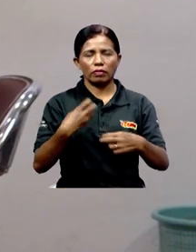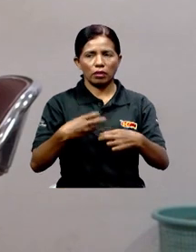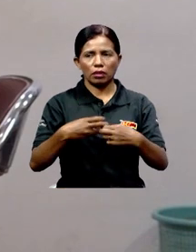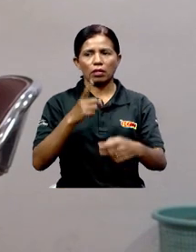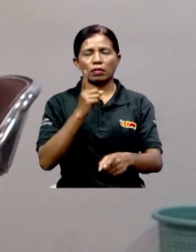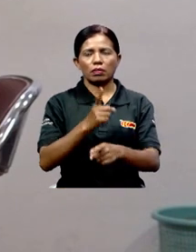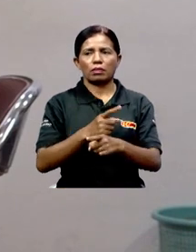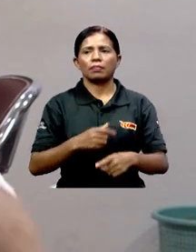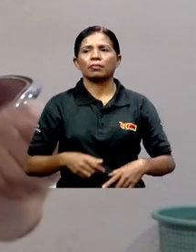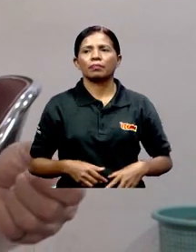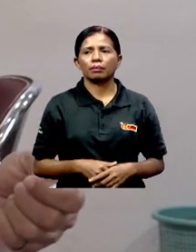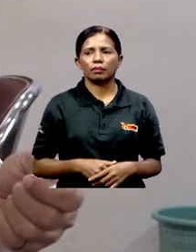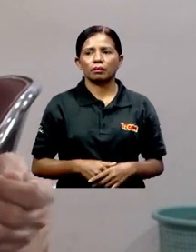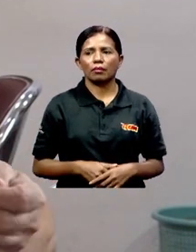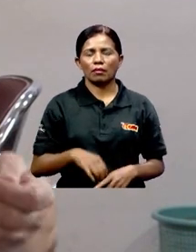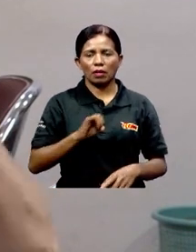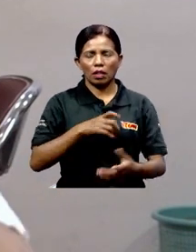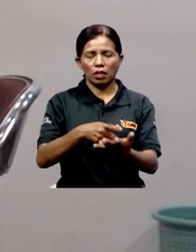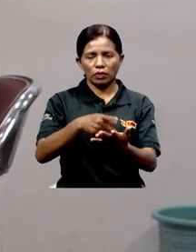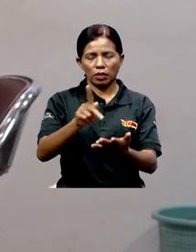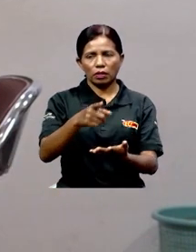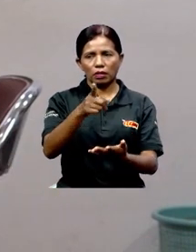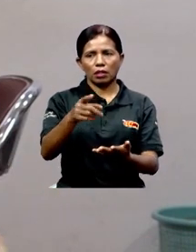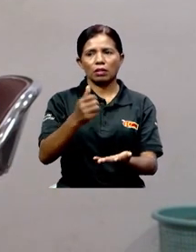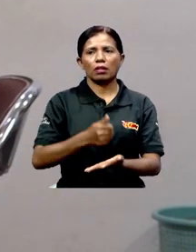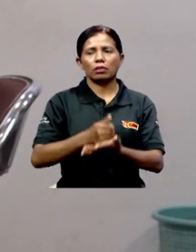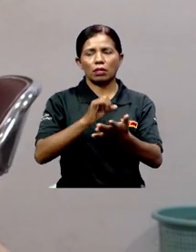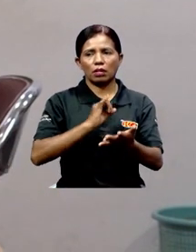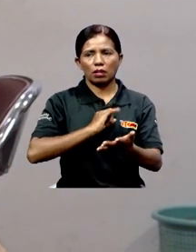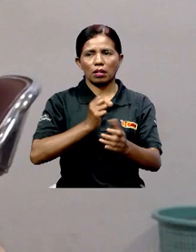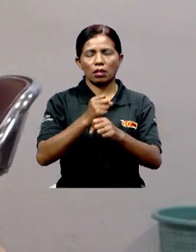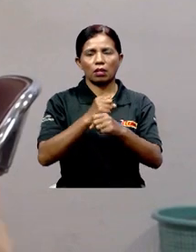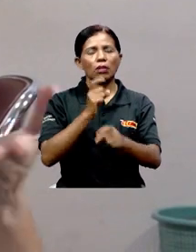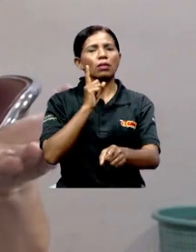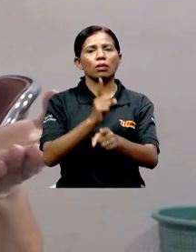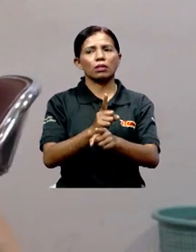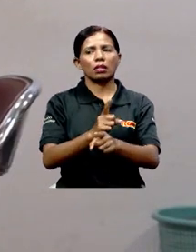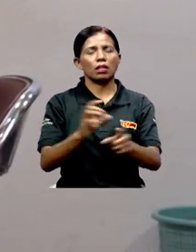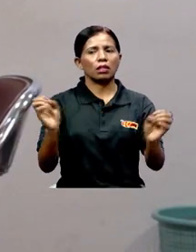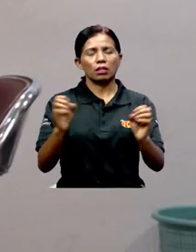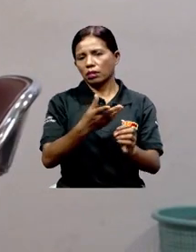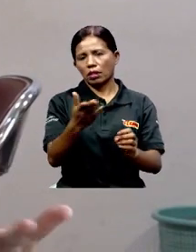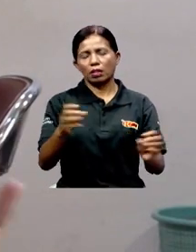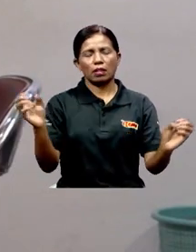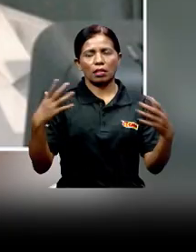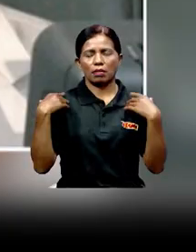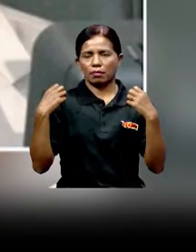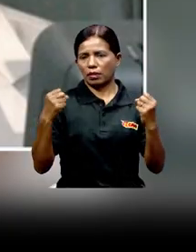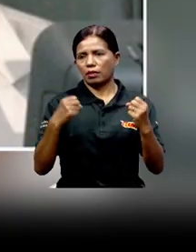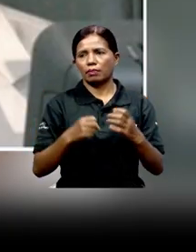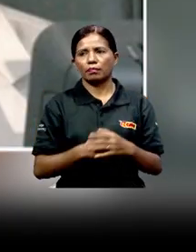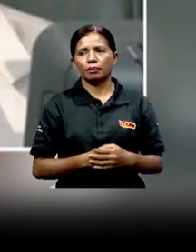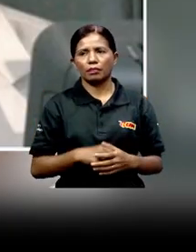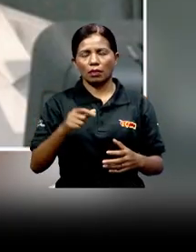Ya, kerja hab selu ita atau mata mai hau hau halulos galai. Ita labrani. Ya.